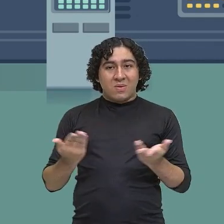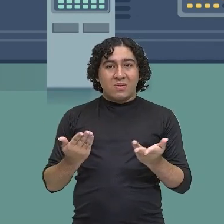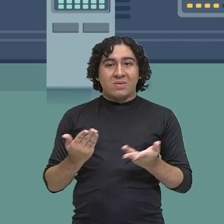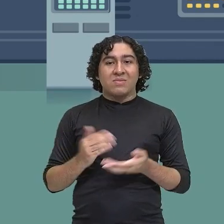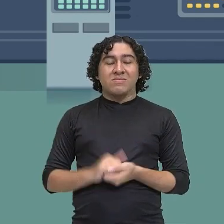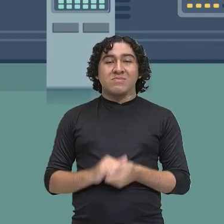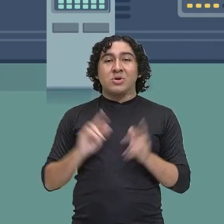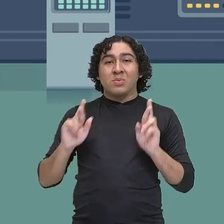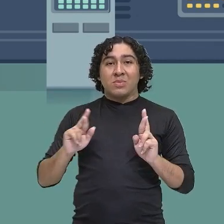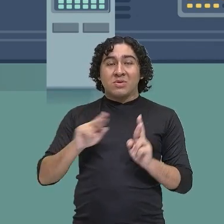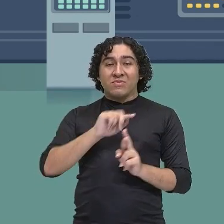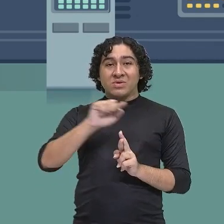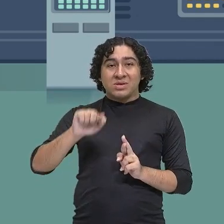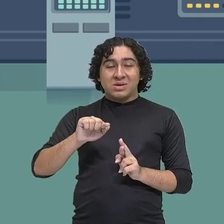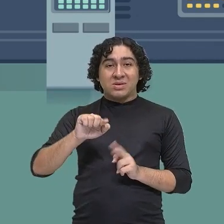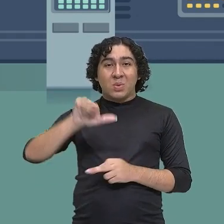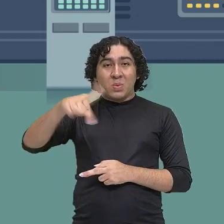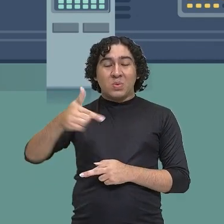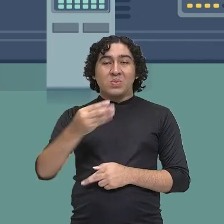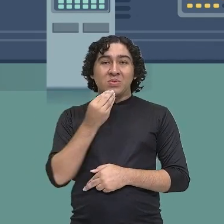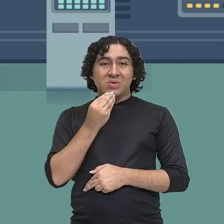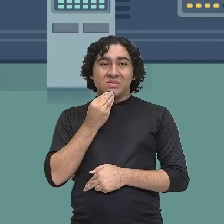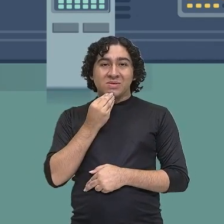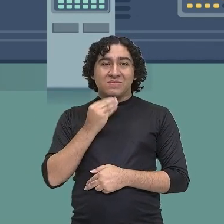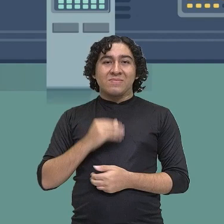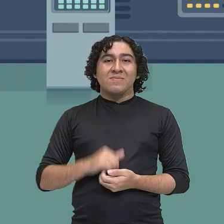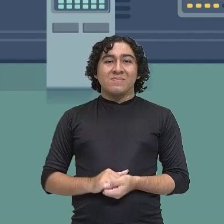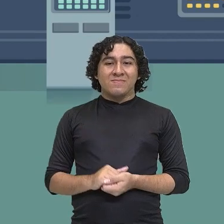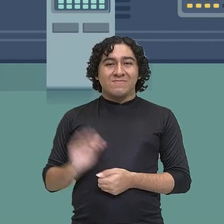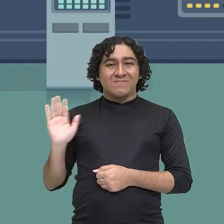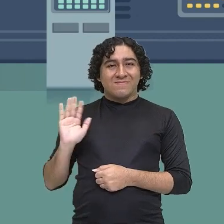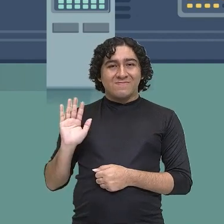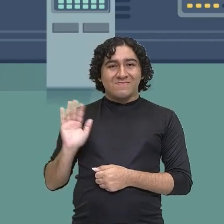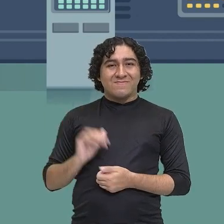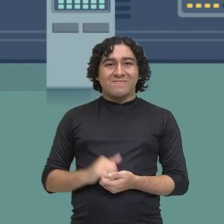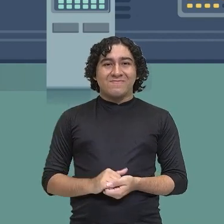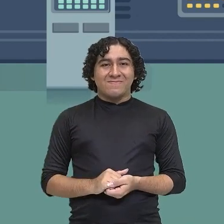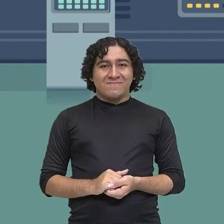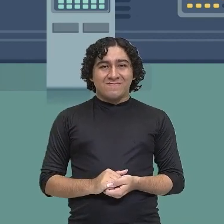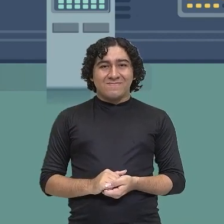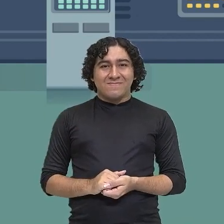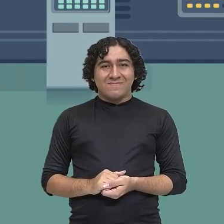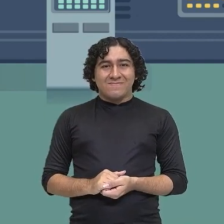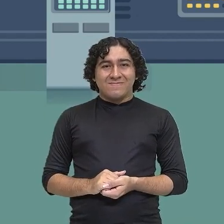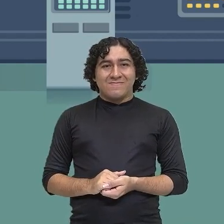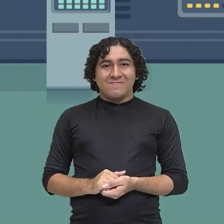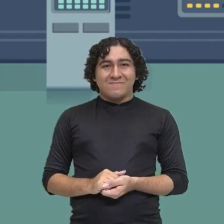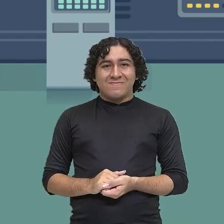e espero vocês em uma outra oportunidade. Tchau!